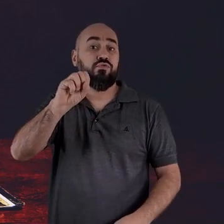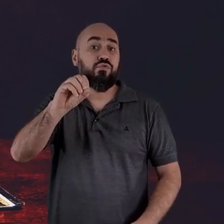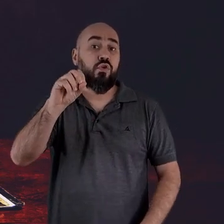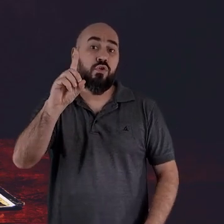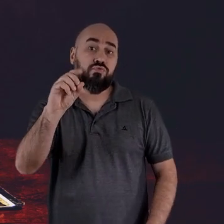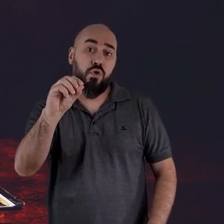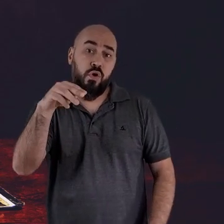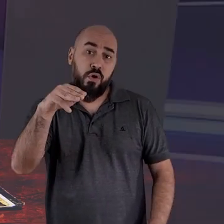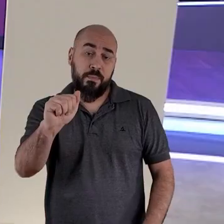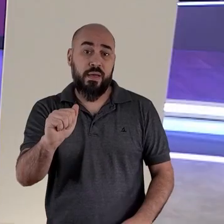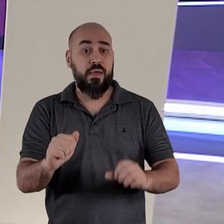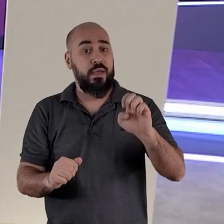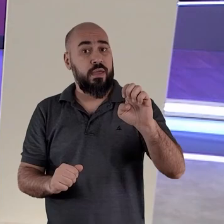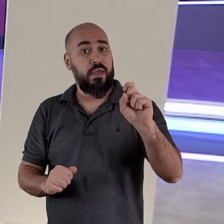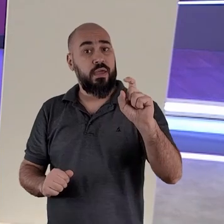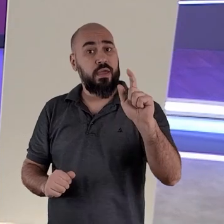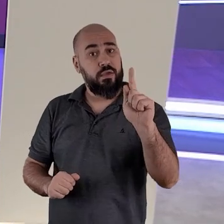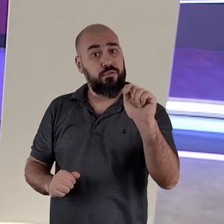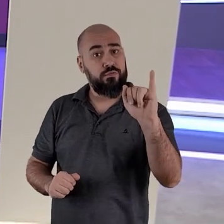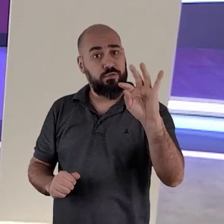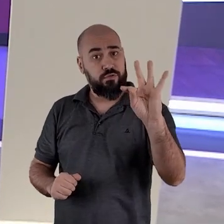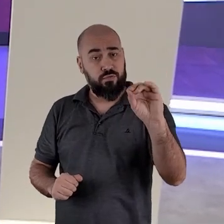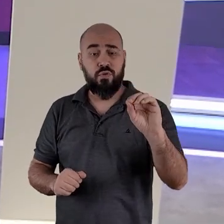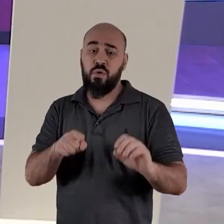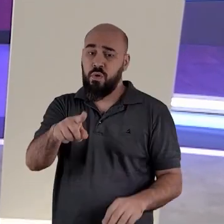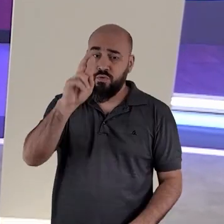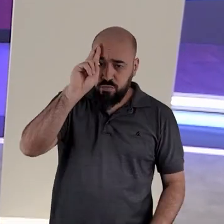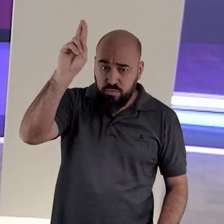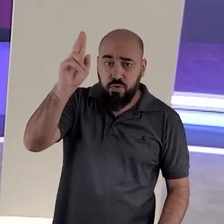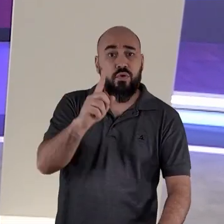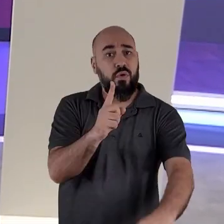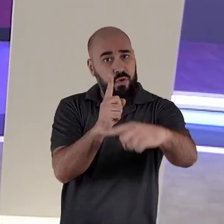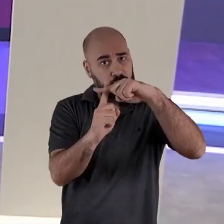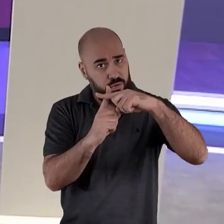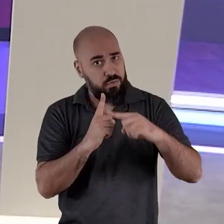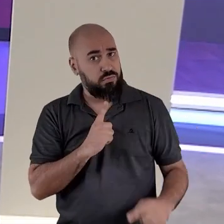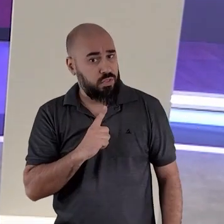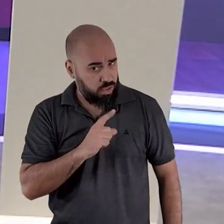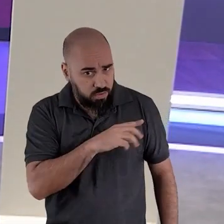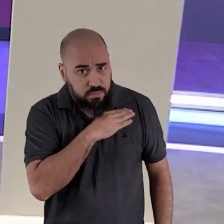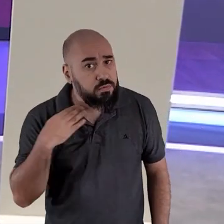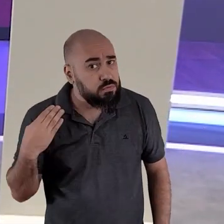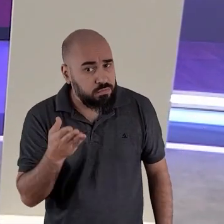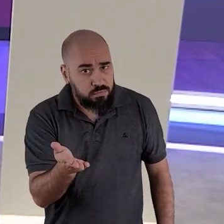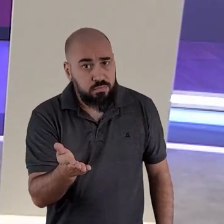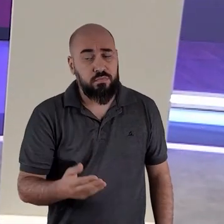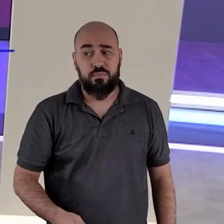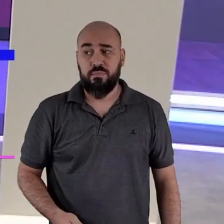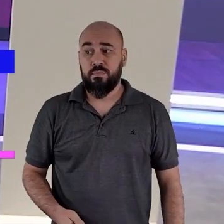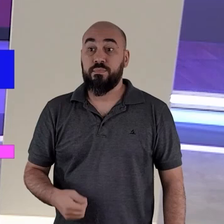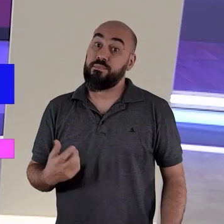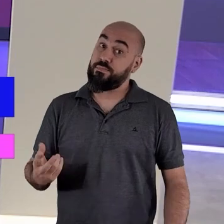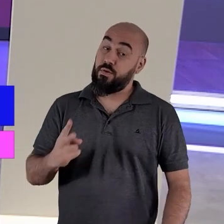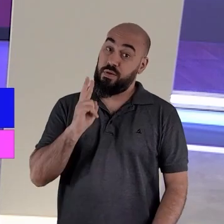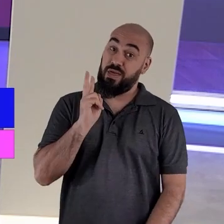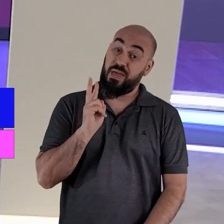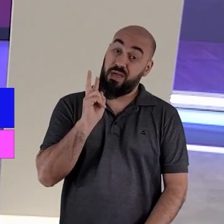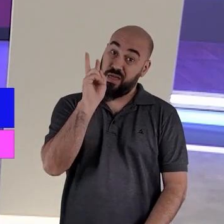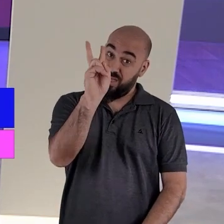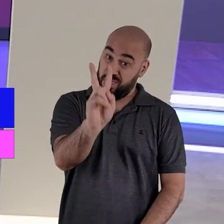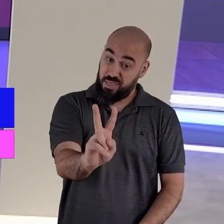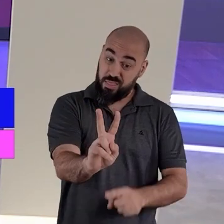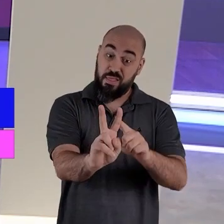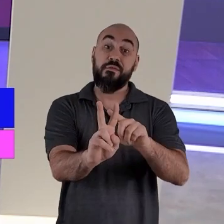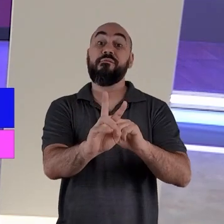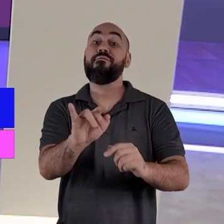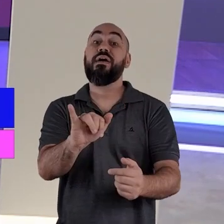Senhor foi crucificado. Veja, estamos dizendo que as duas testemunhas, aquelas que foram mortas, elas ficarão expostas,